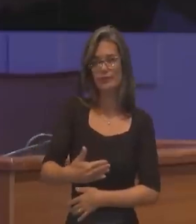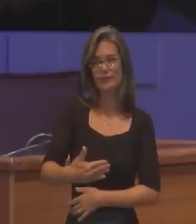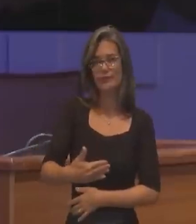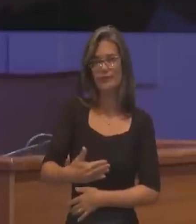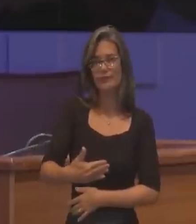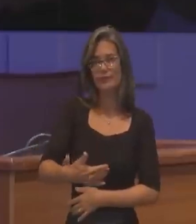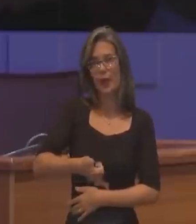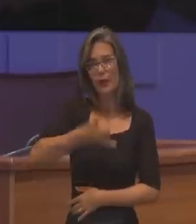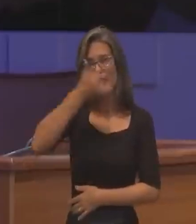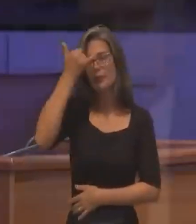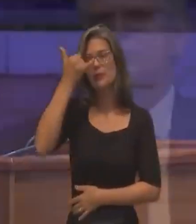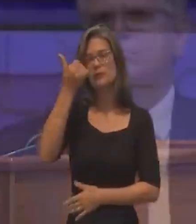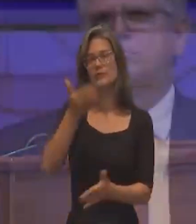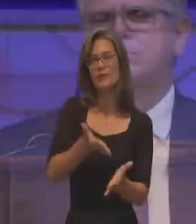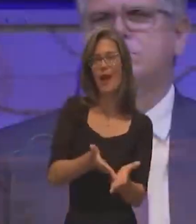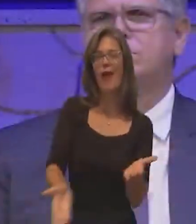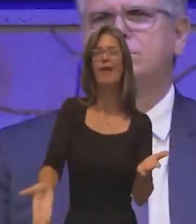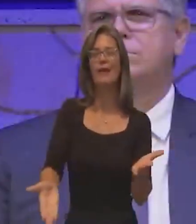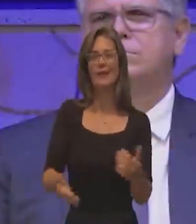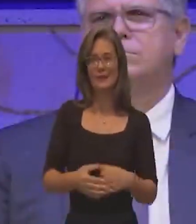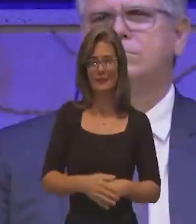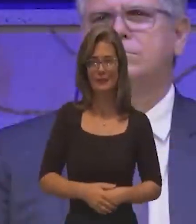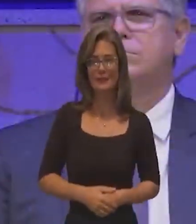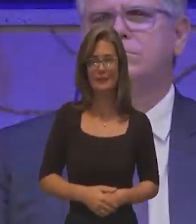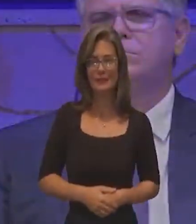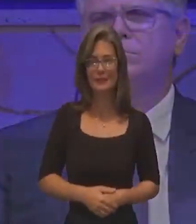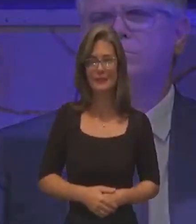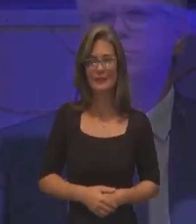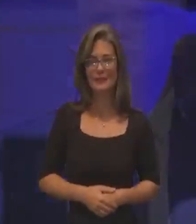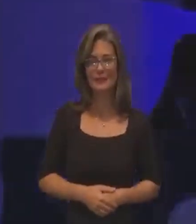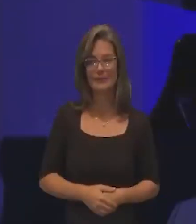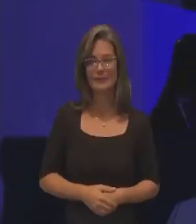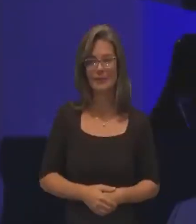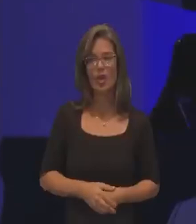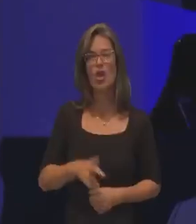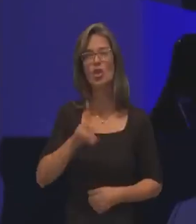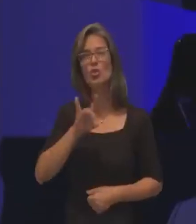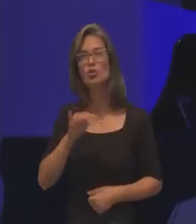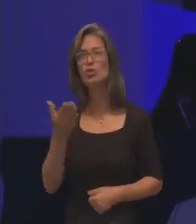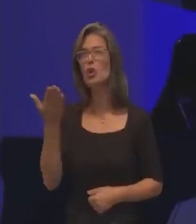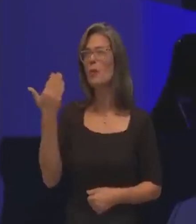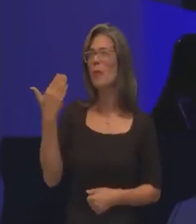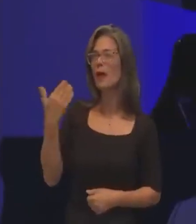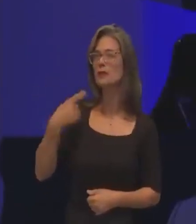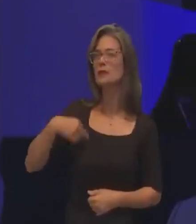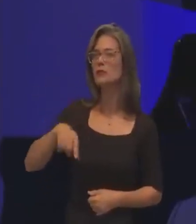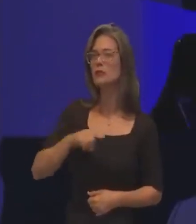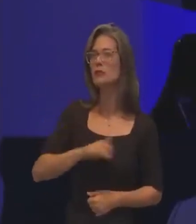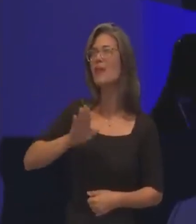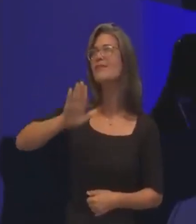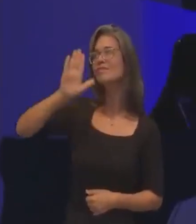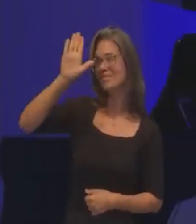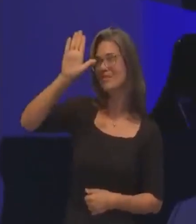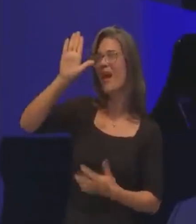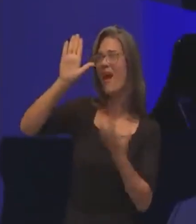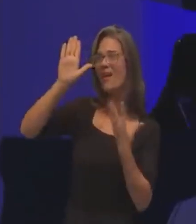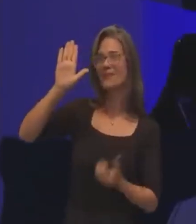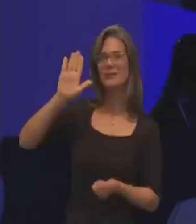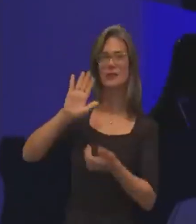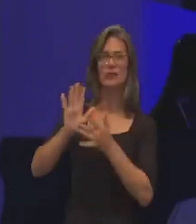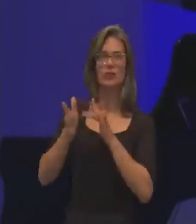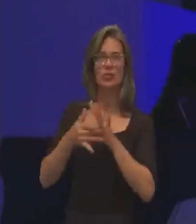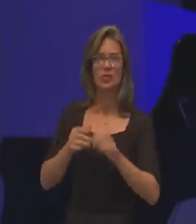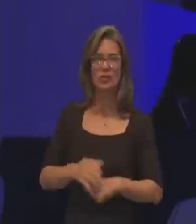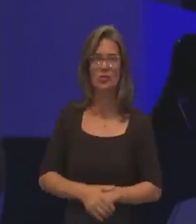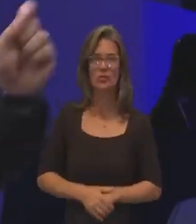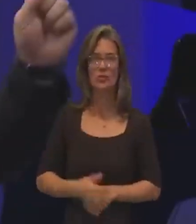porque um dia nós levantamos e erguemos a nossa mão, porque um dia nós participamos de uma profissão de fé, porque